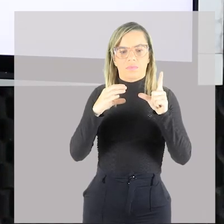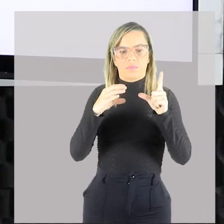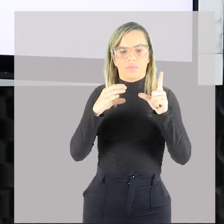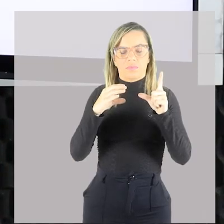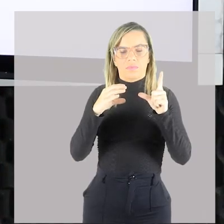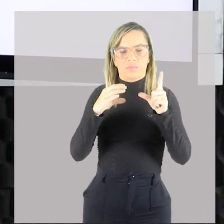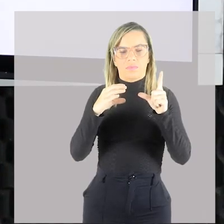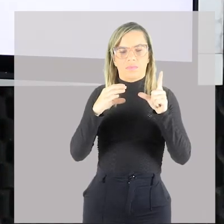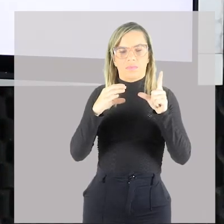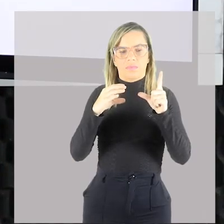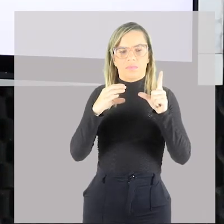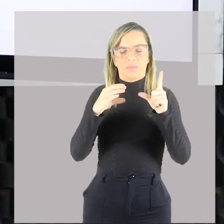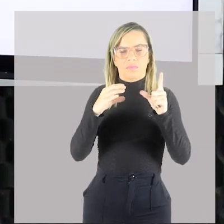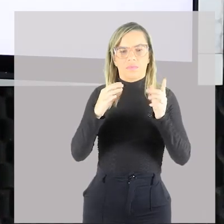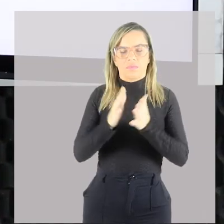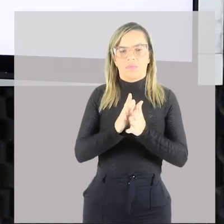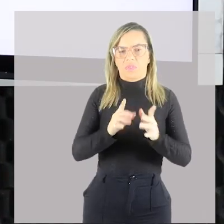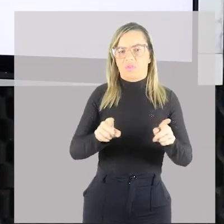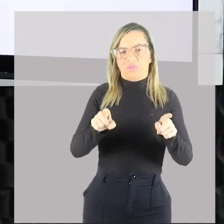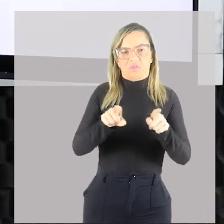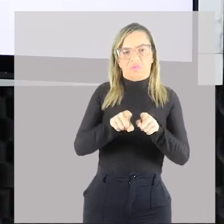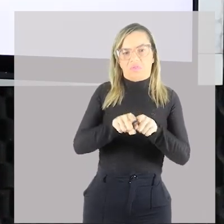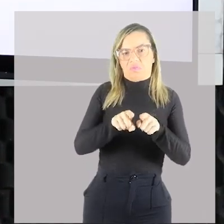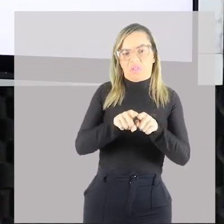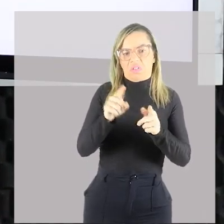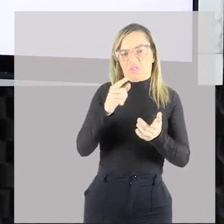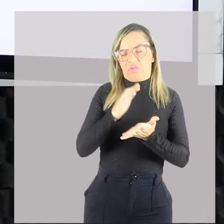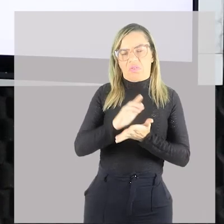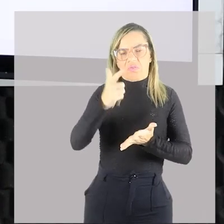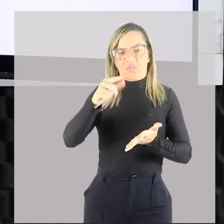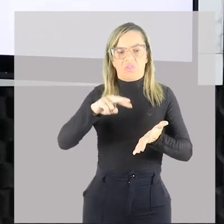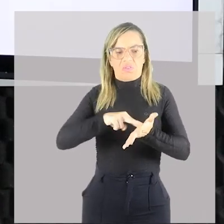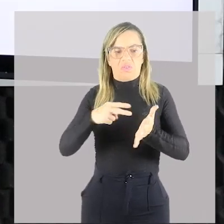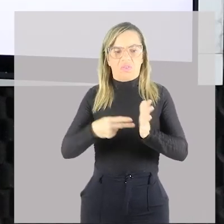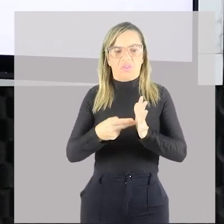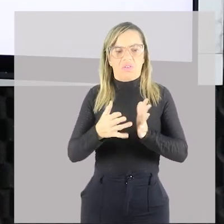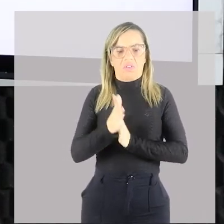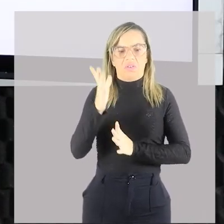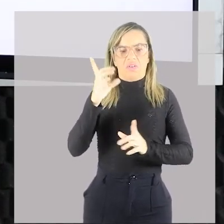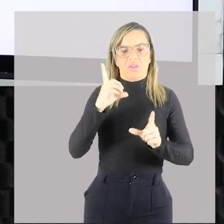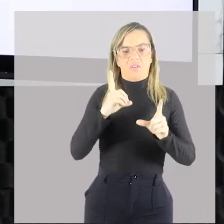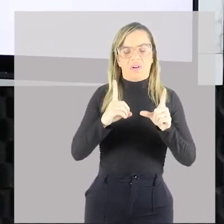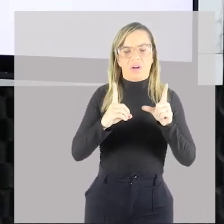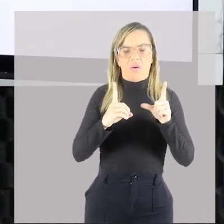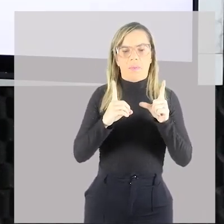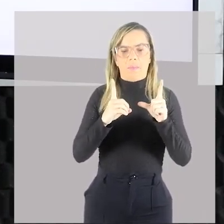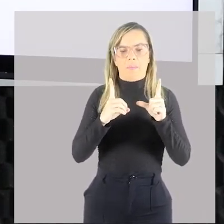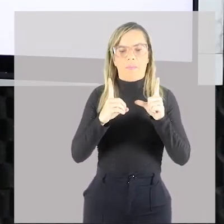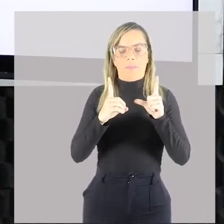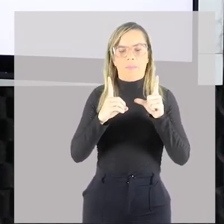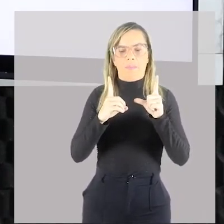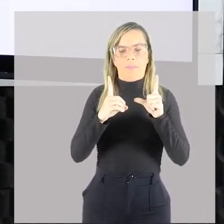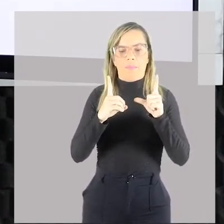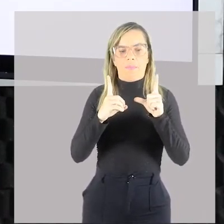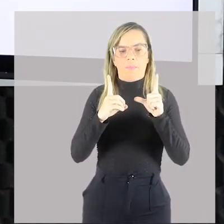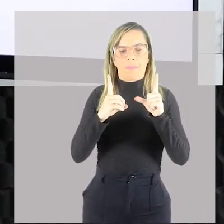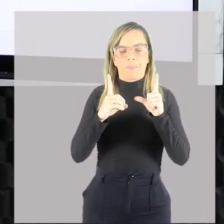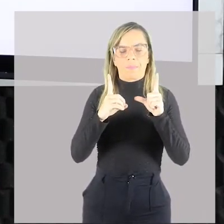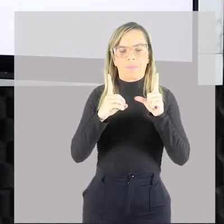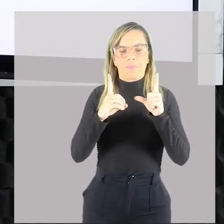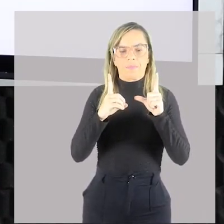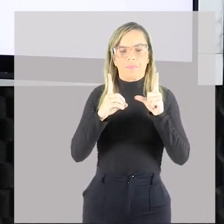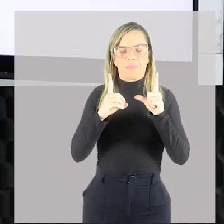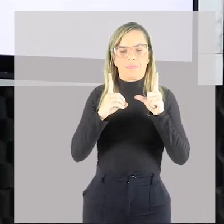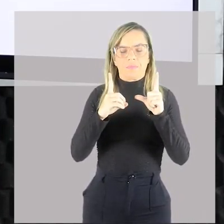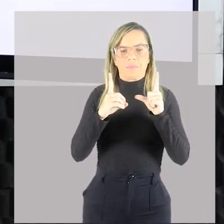das paixões, também não faz nenhum sentido. Em Hobbes e o seu conceito clássico de soberania, entendido